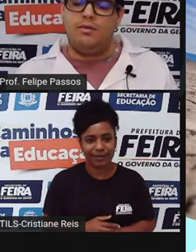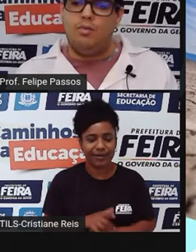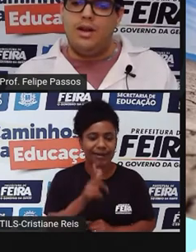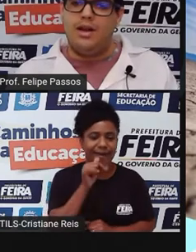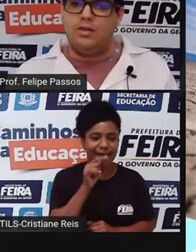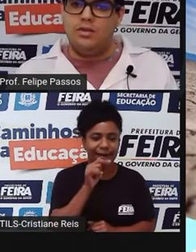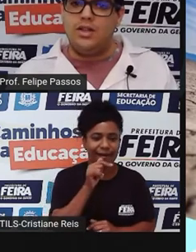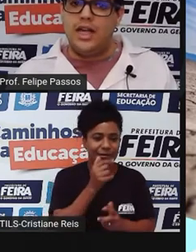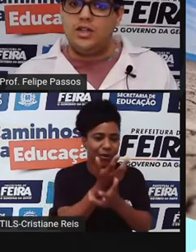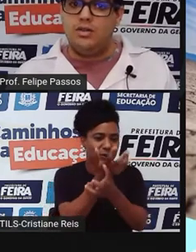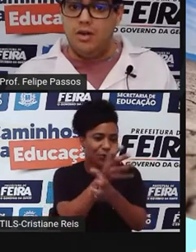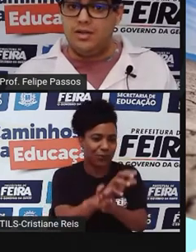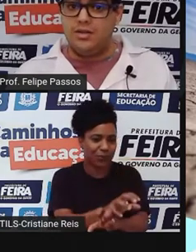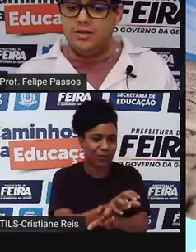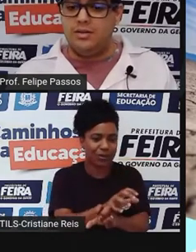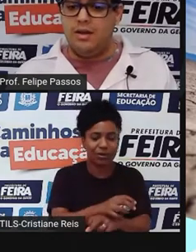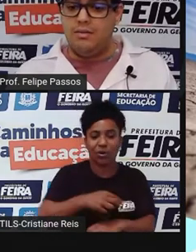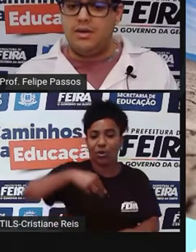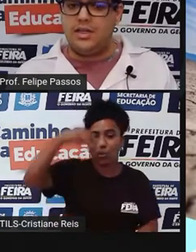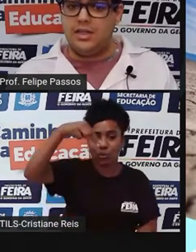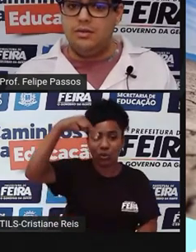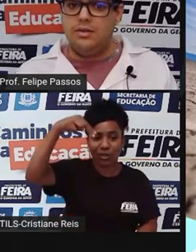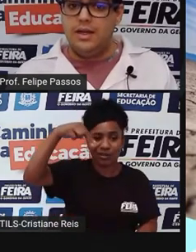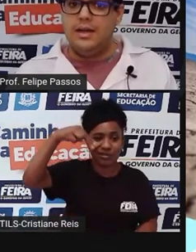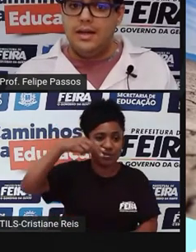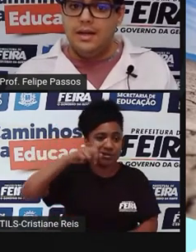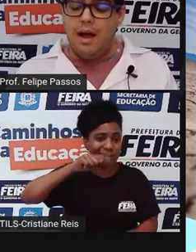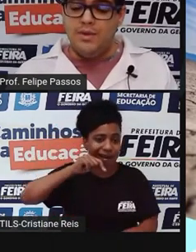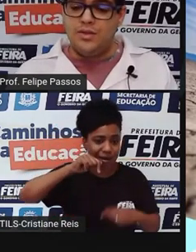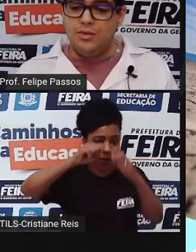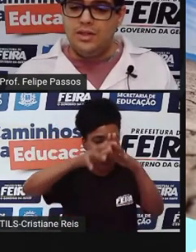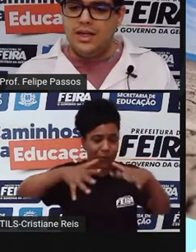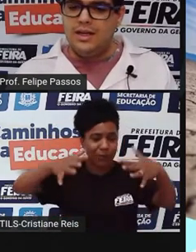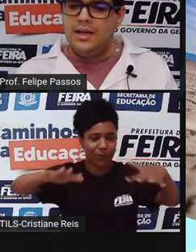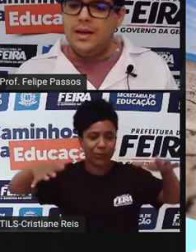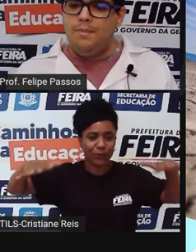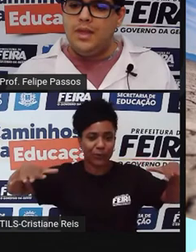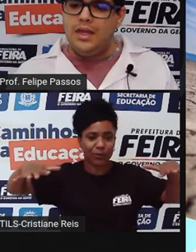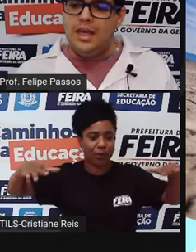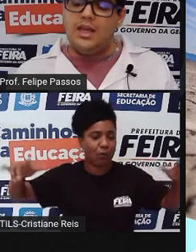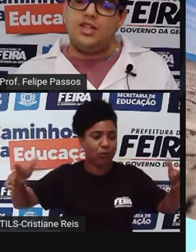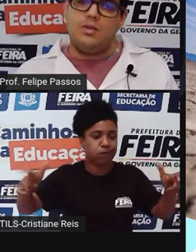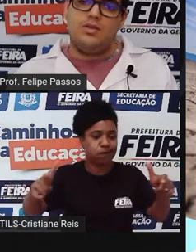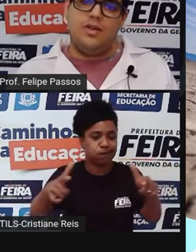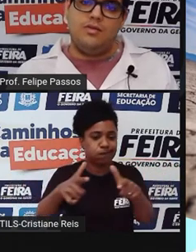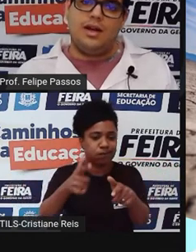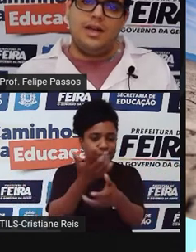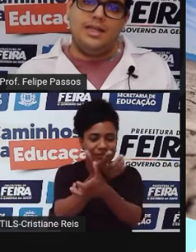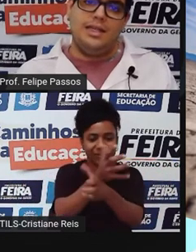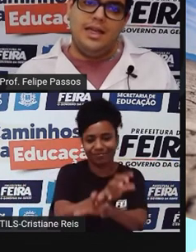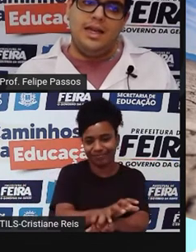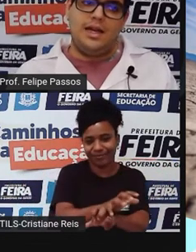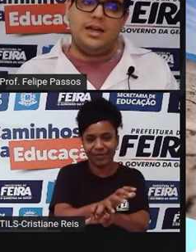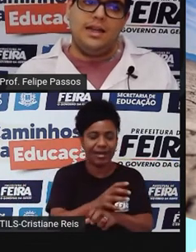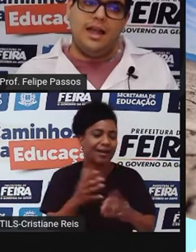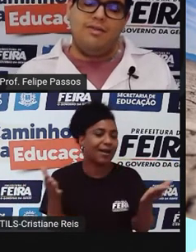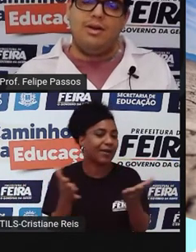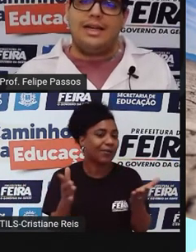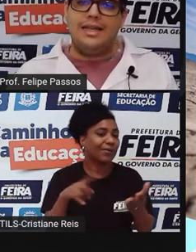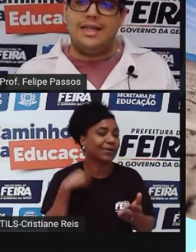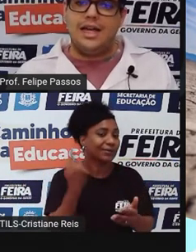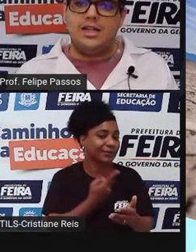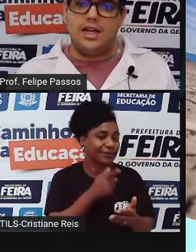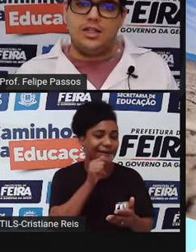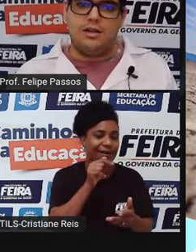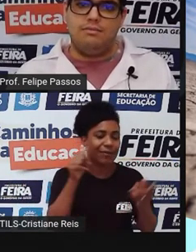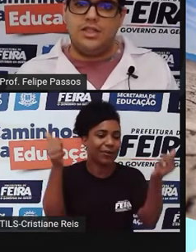cobriria todo o Nordeste. Olha só, é uma questão absurda, né? E estamos vivendo uma crise hídrica que leva a uma